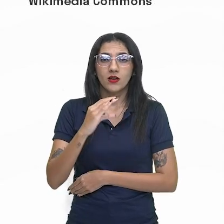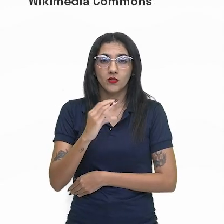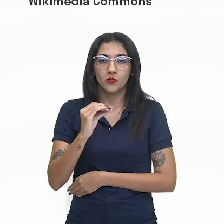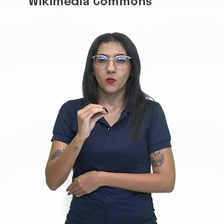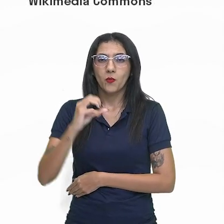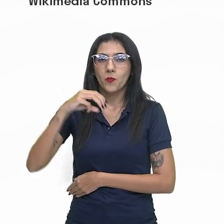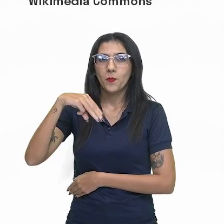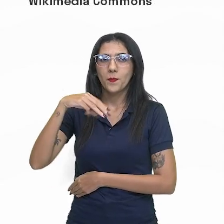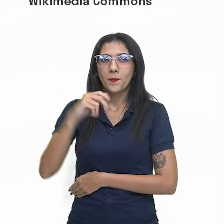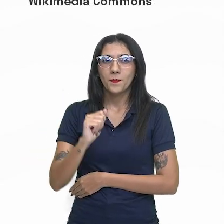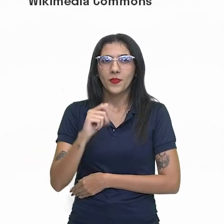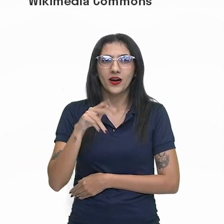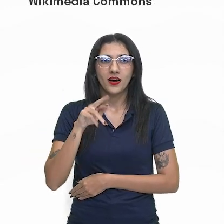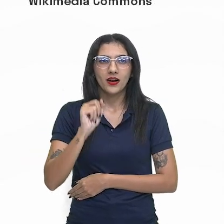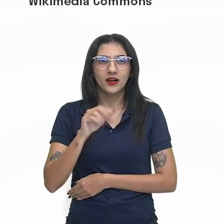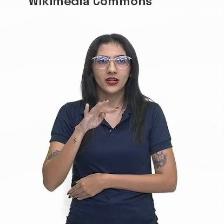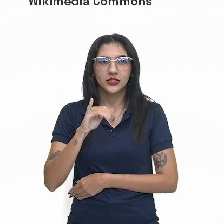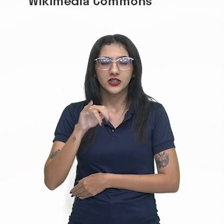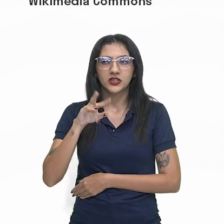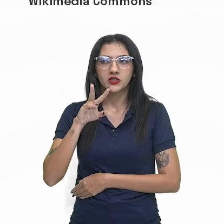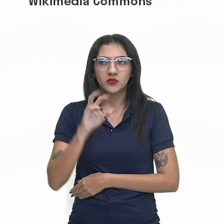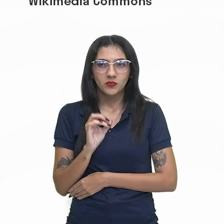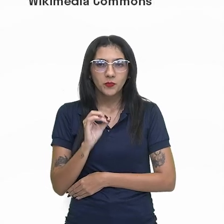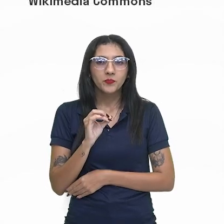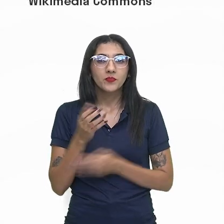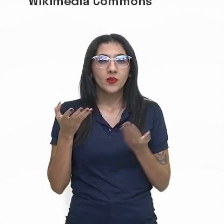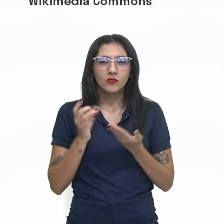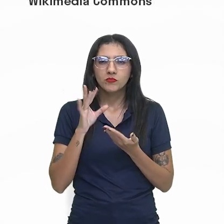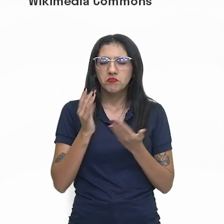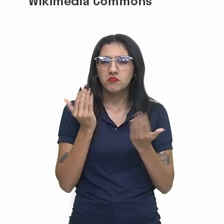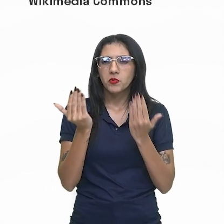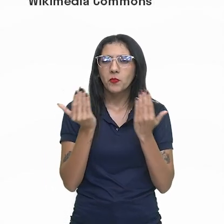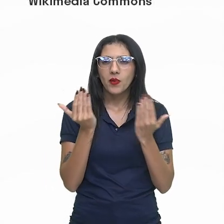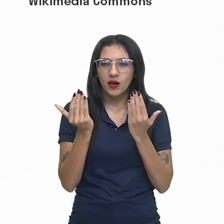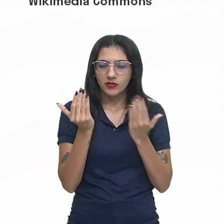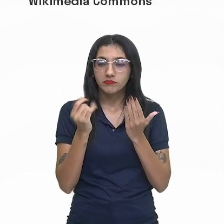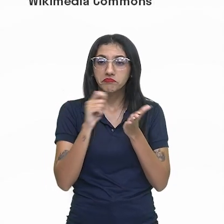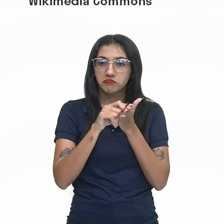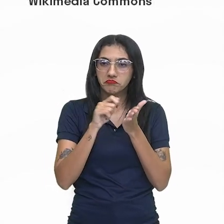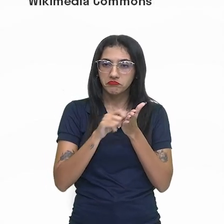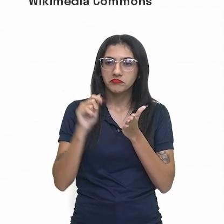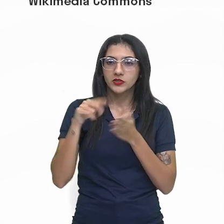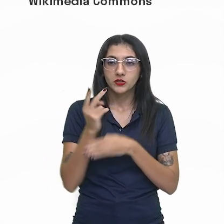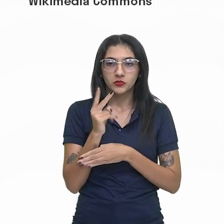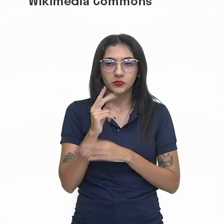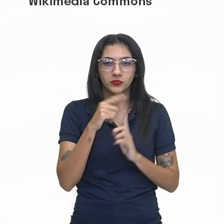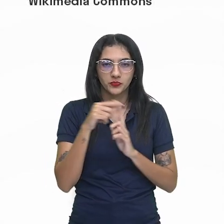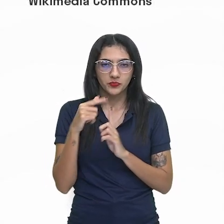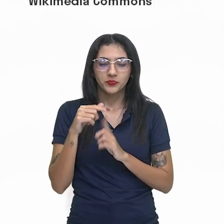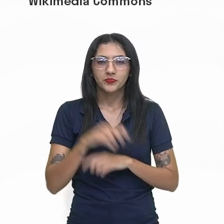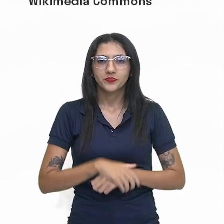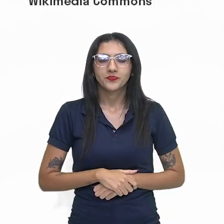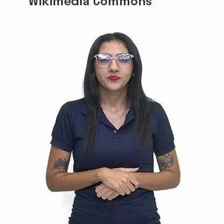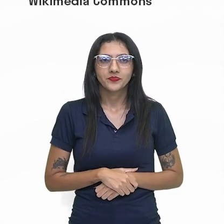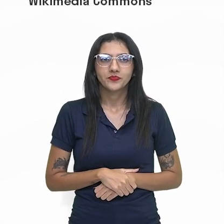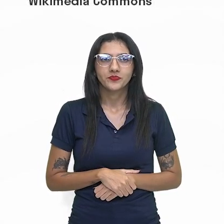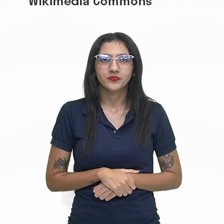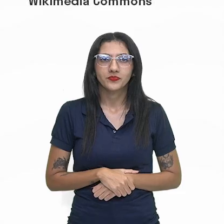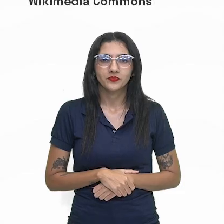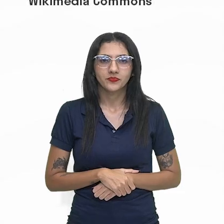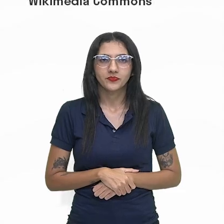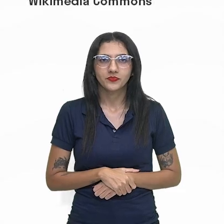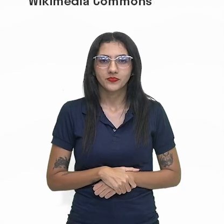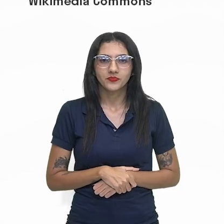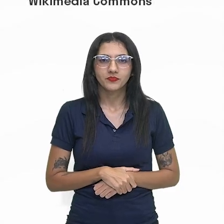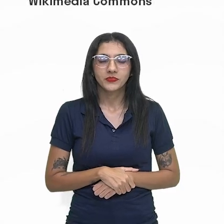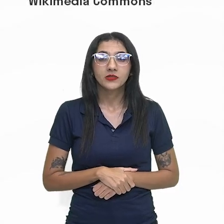funcionalista ou comparativo, porque vai fazer comparação. Anotem aí, não esqueçam. Então, o